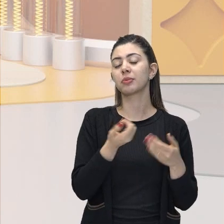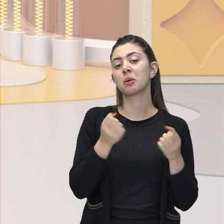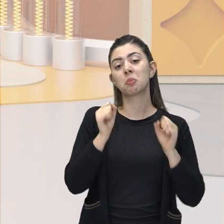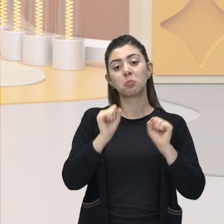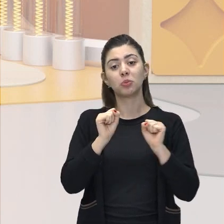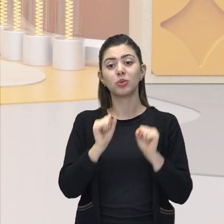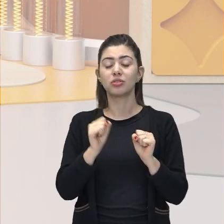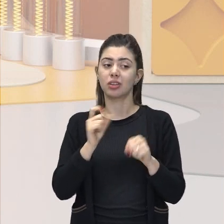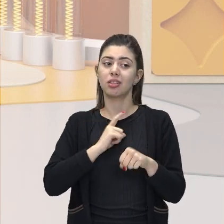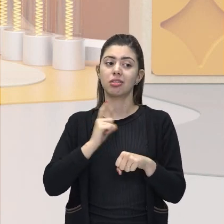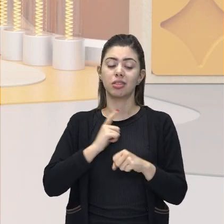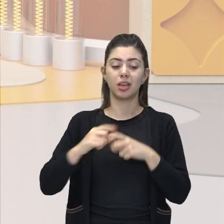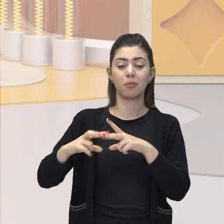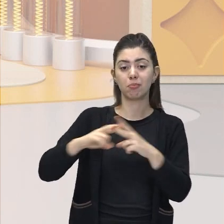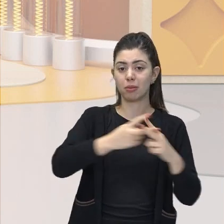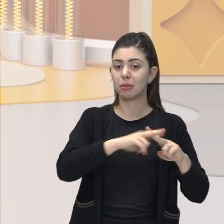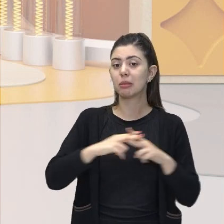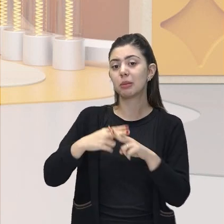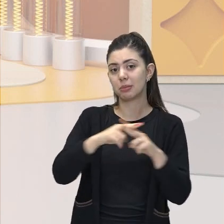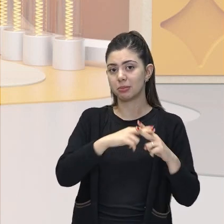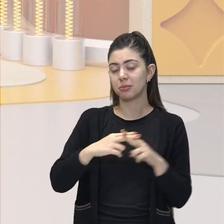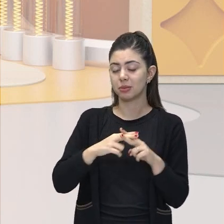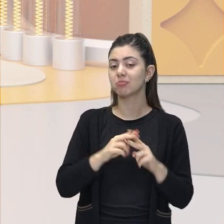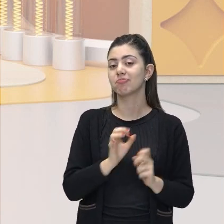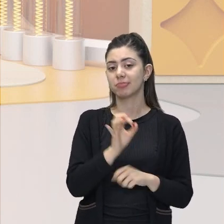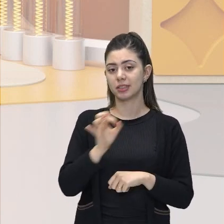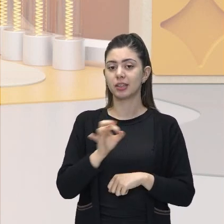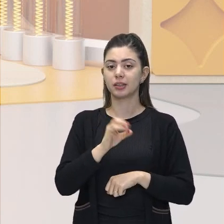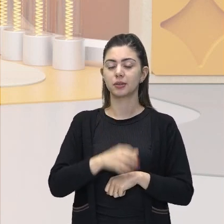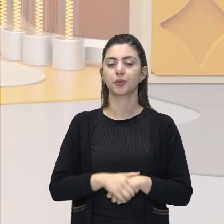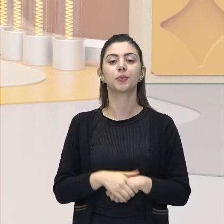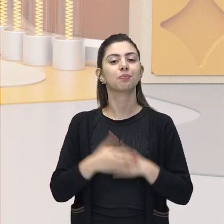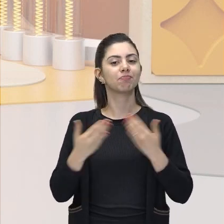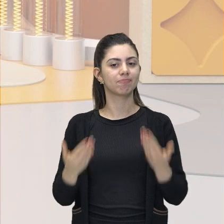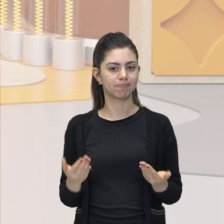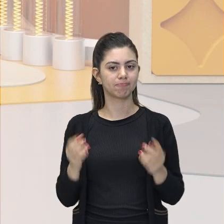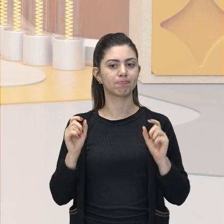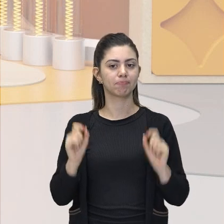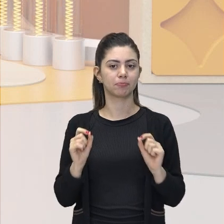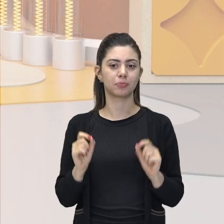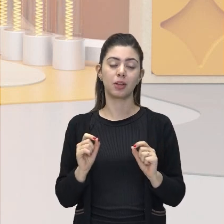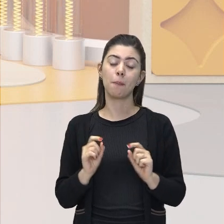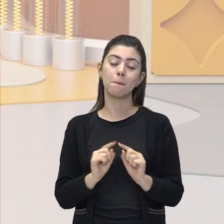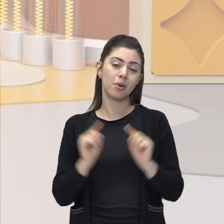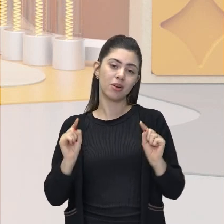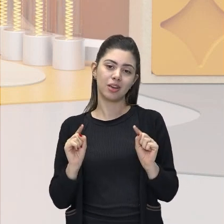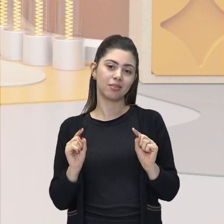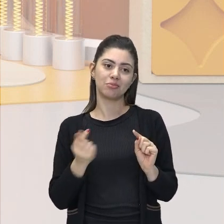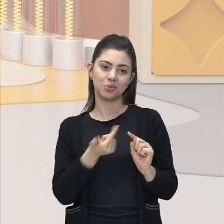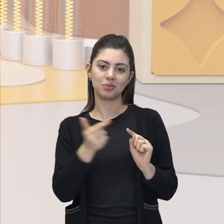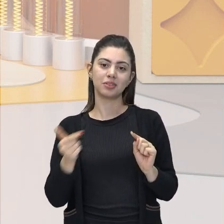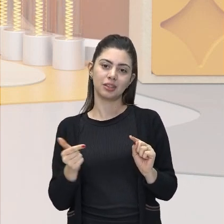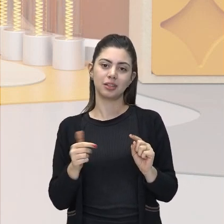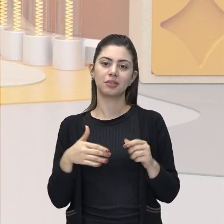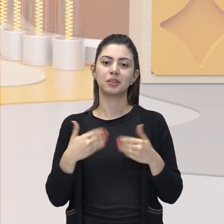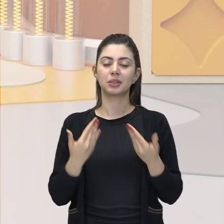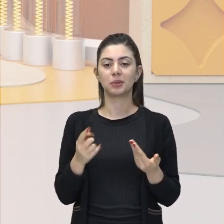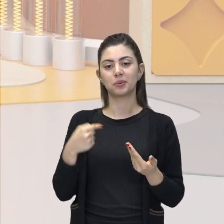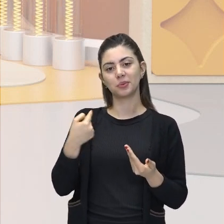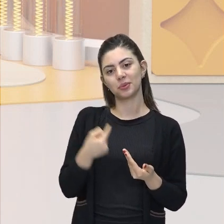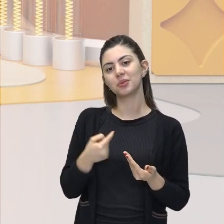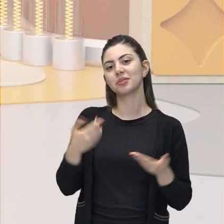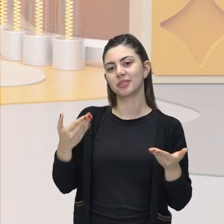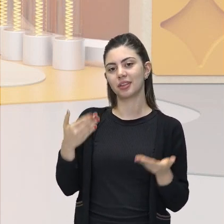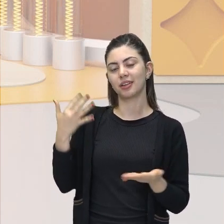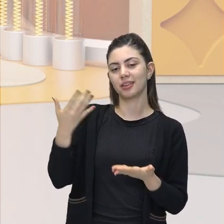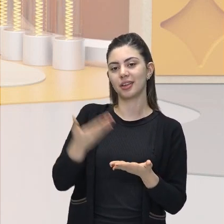se confrontar diretamente, certo? Pois bem, mas isso não aconteceu. Talvez só por isso a gente esteja aqui tendo